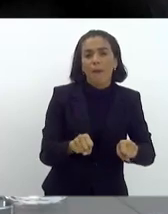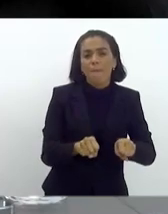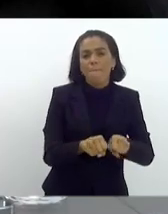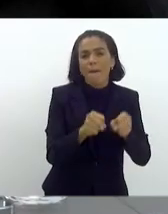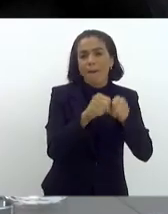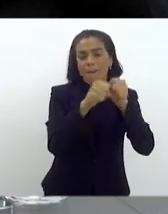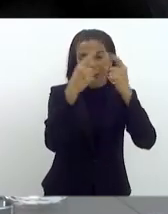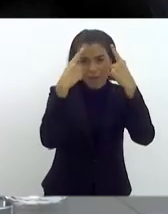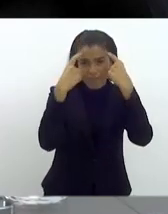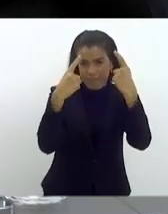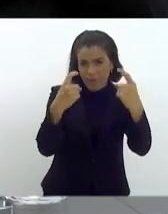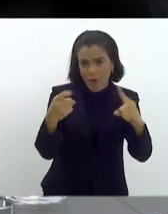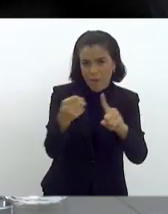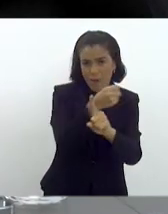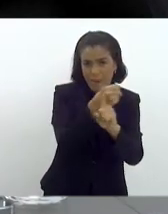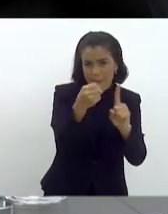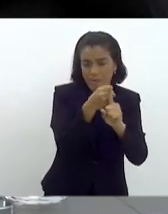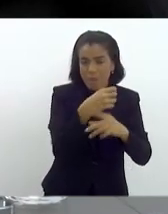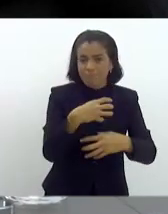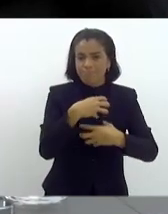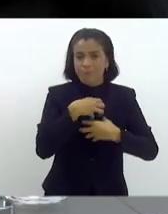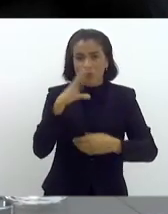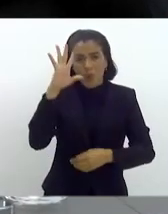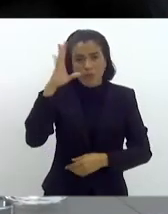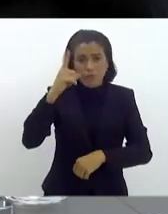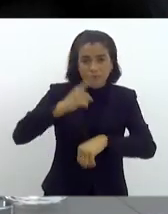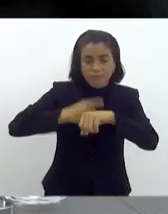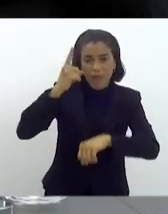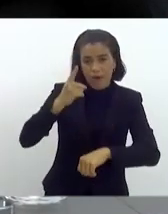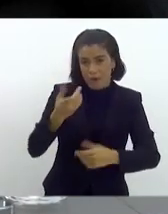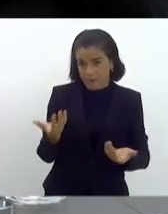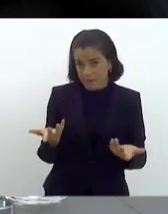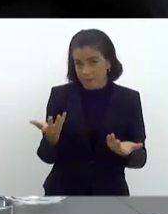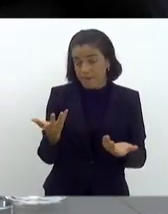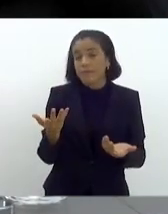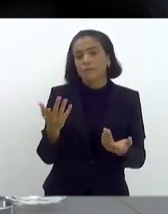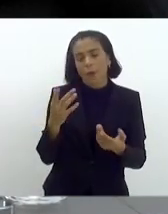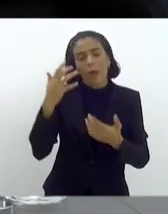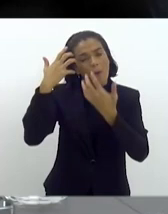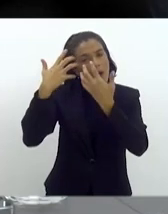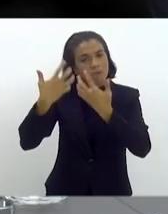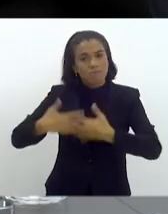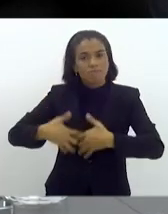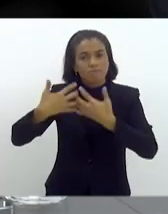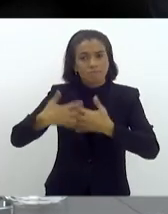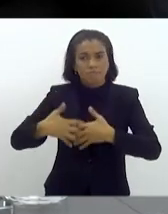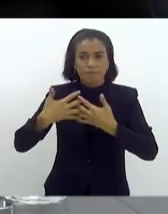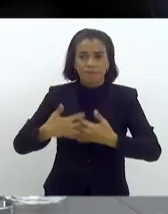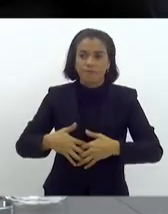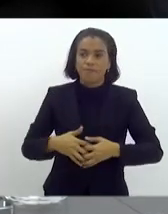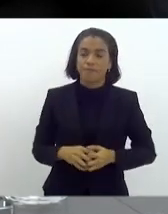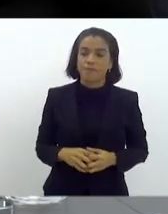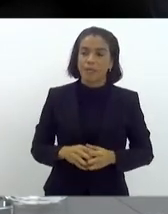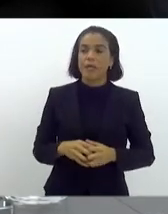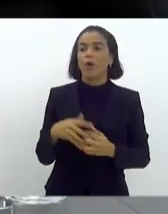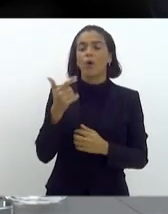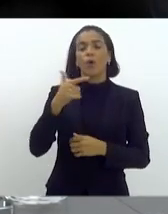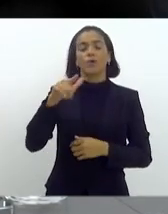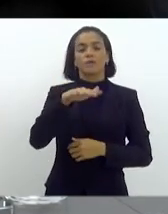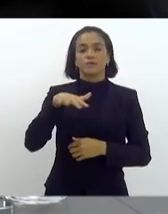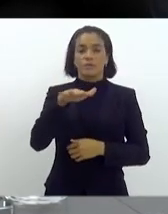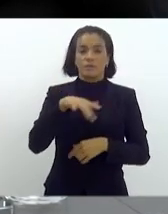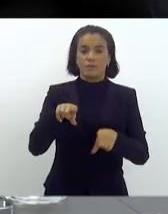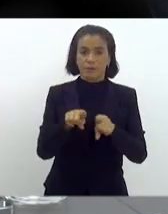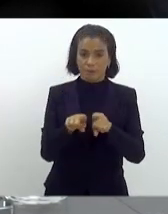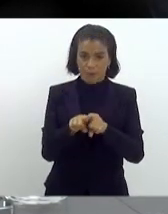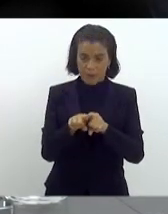que não teve a sua sensação ao tempo oportuna então uma grande reflexão a se trazer né e outro ponto também ainda